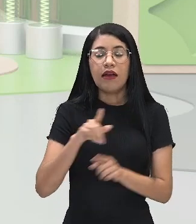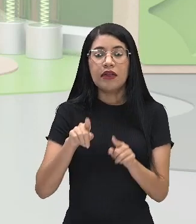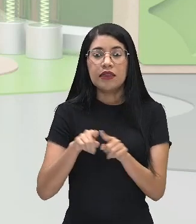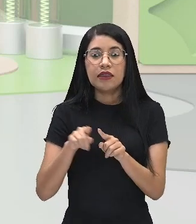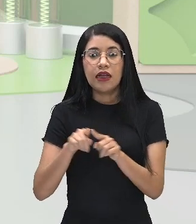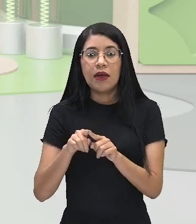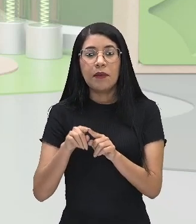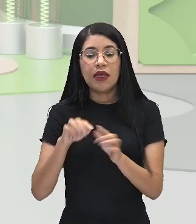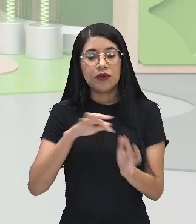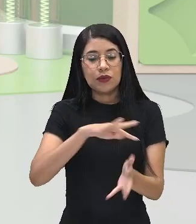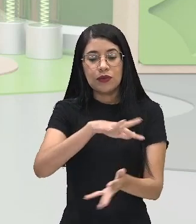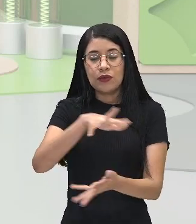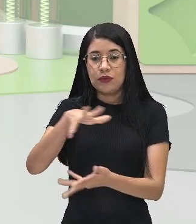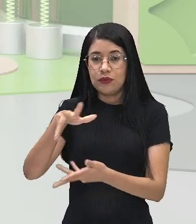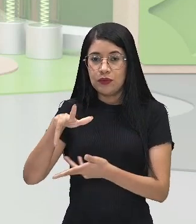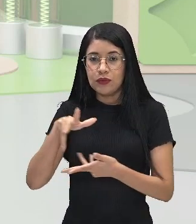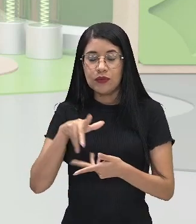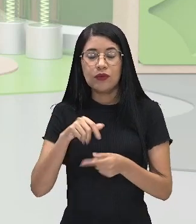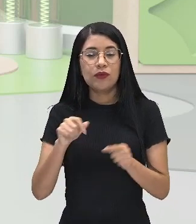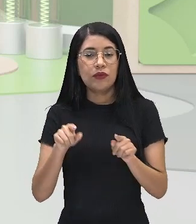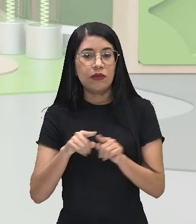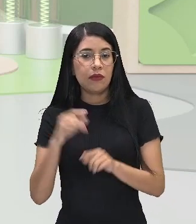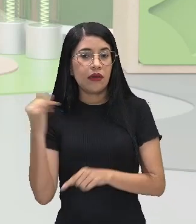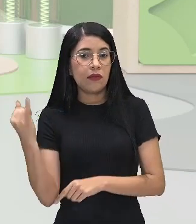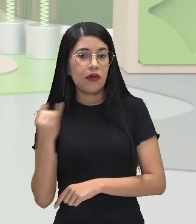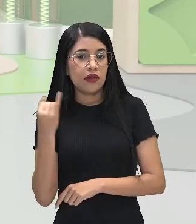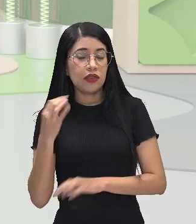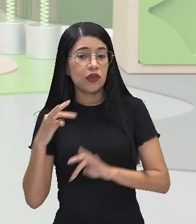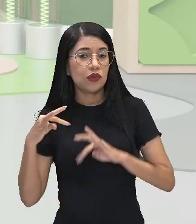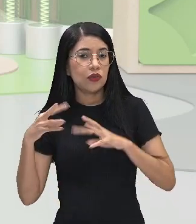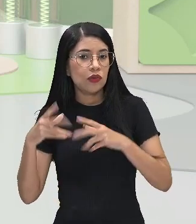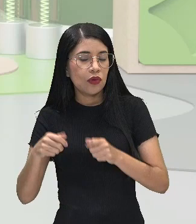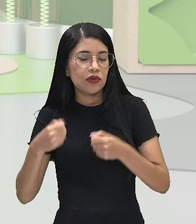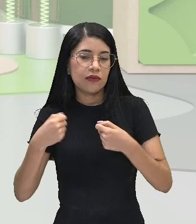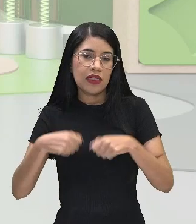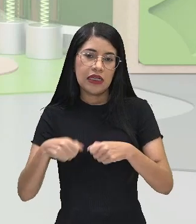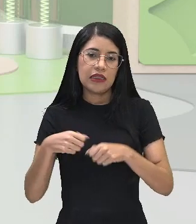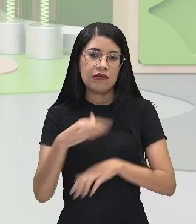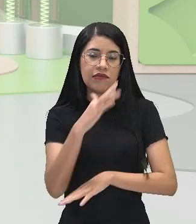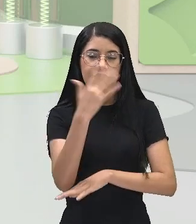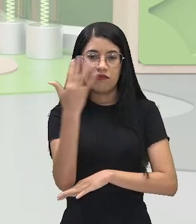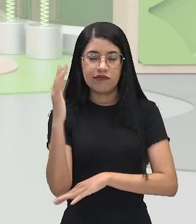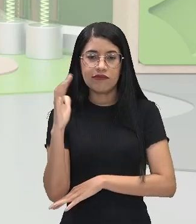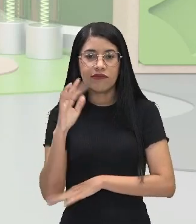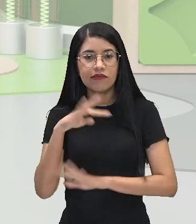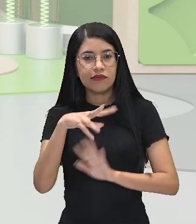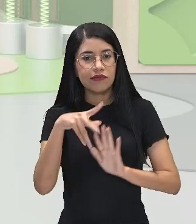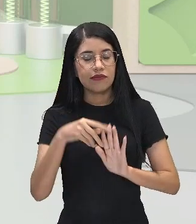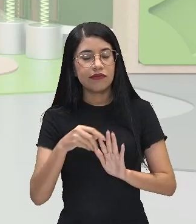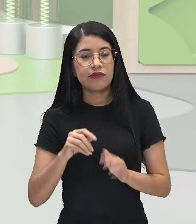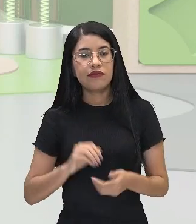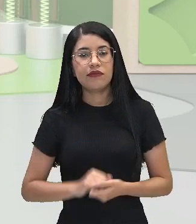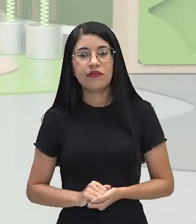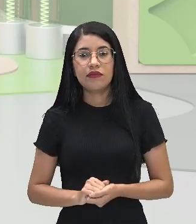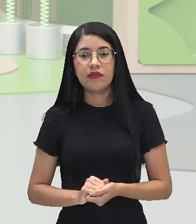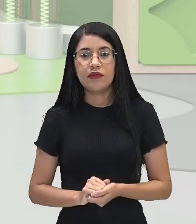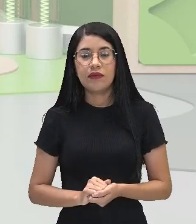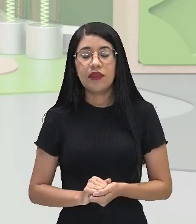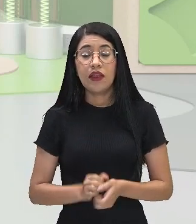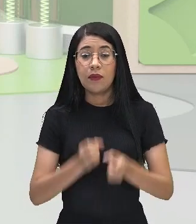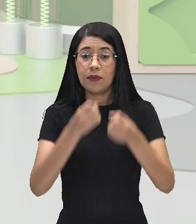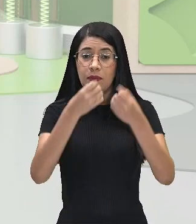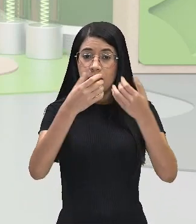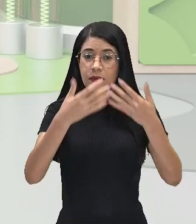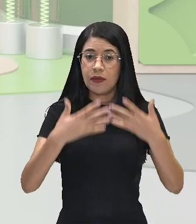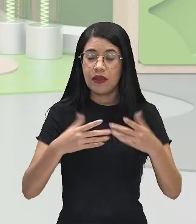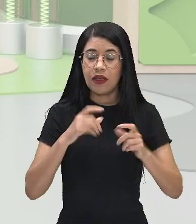nível internacional, porque todo mundo depende um pouco dessa floresta que nós temos. E vamos começar falando sobre